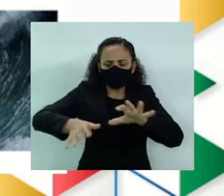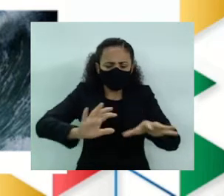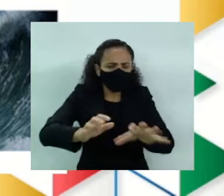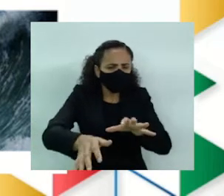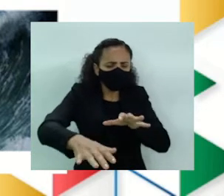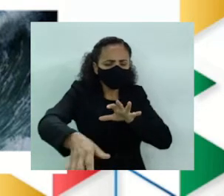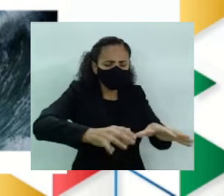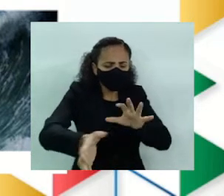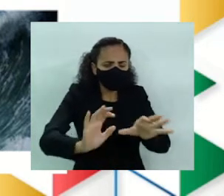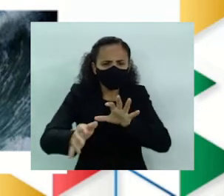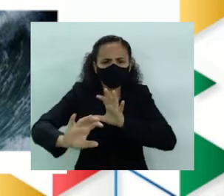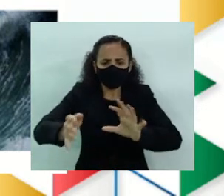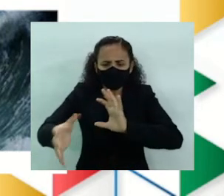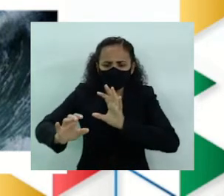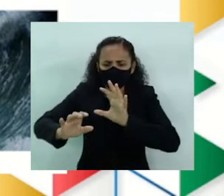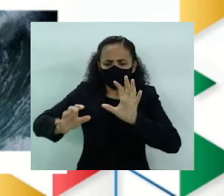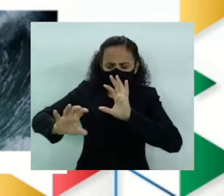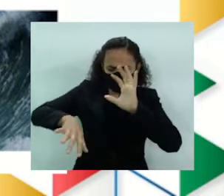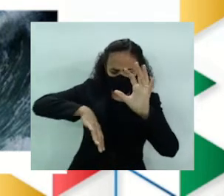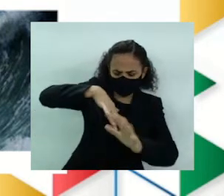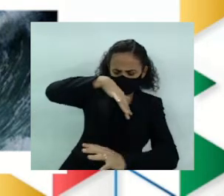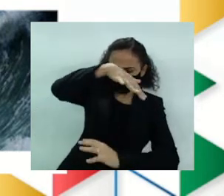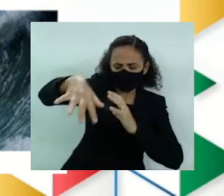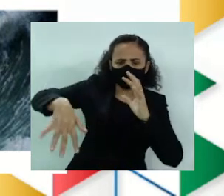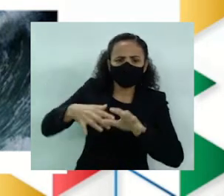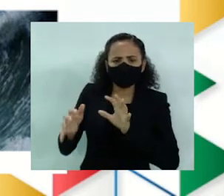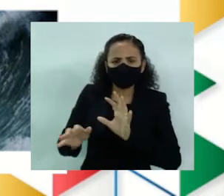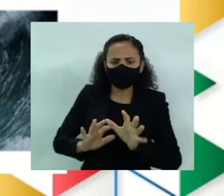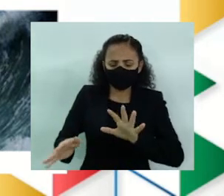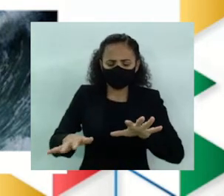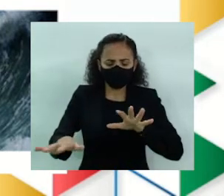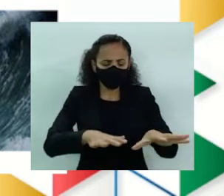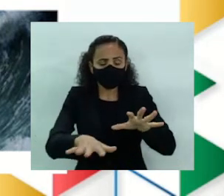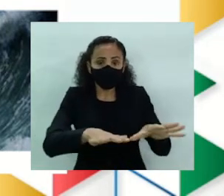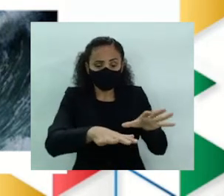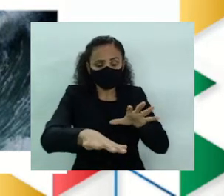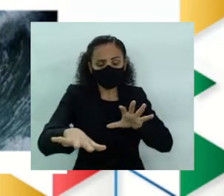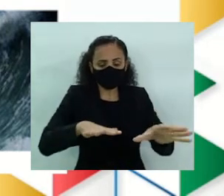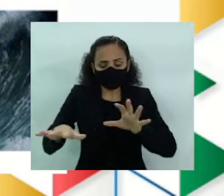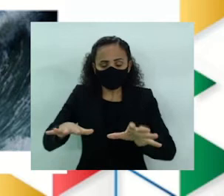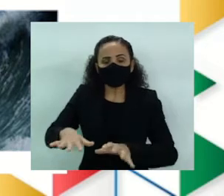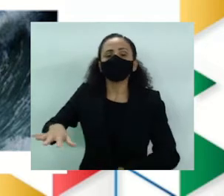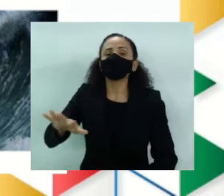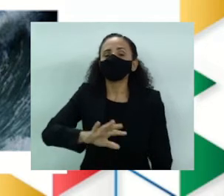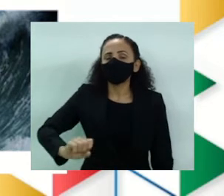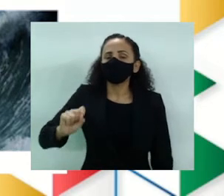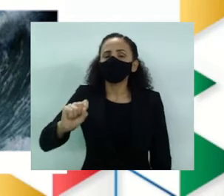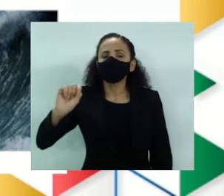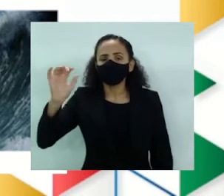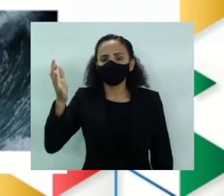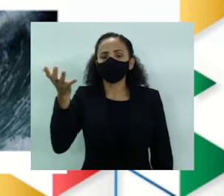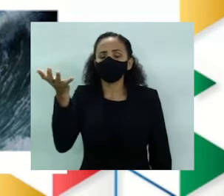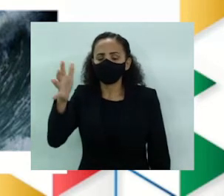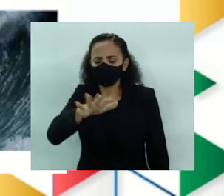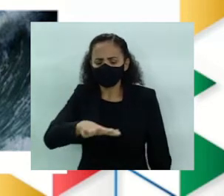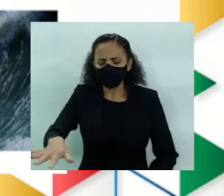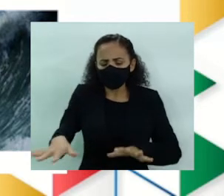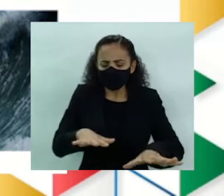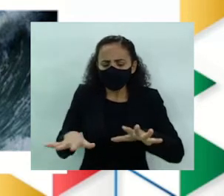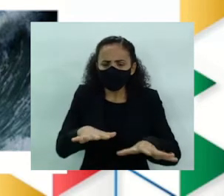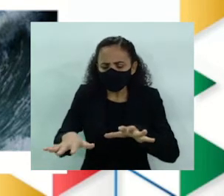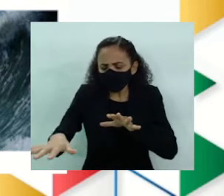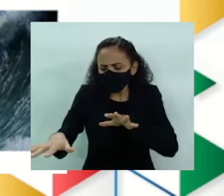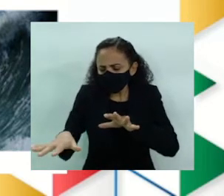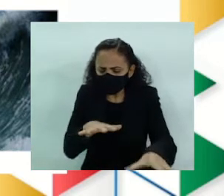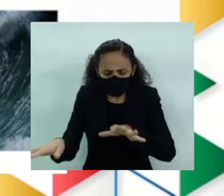ou maremotos, tsunamis, também chamados de abalos sísmicos, representam fenômenos de vibração brusca e